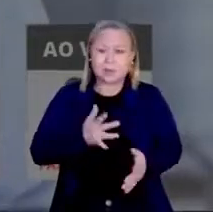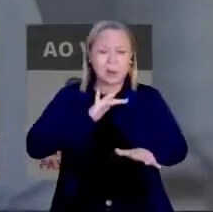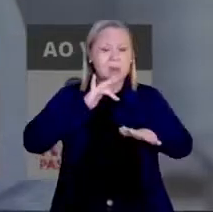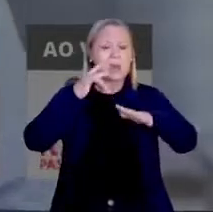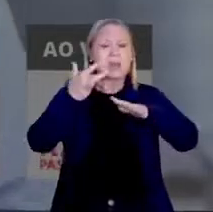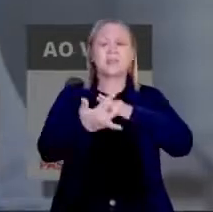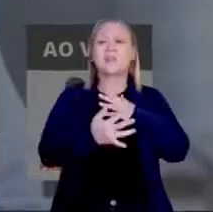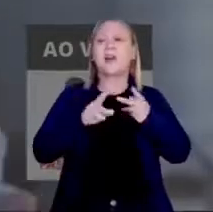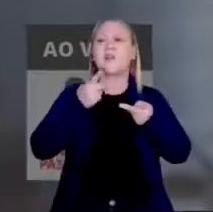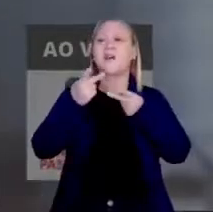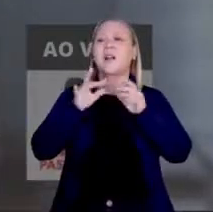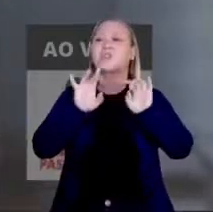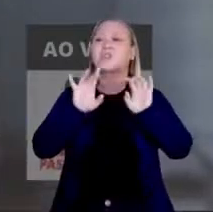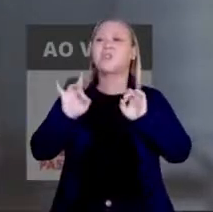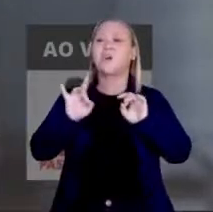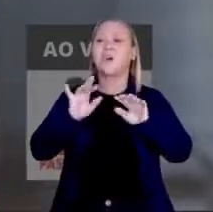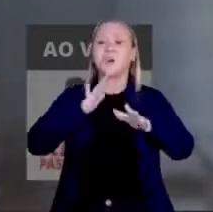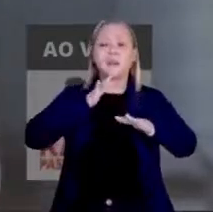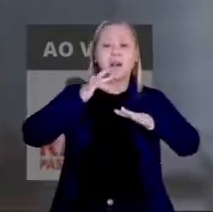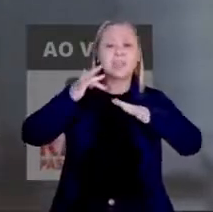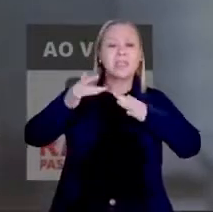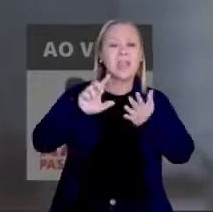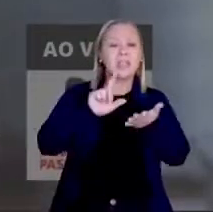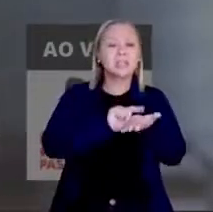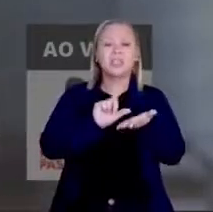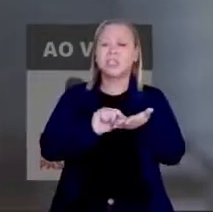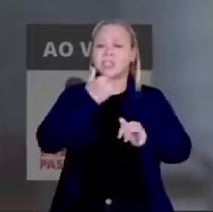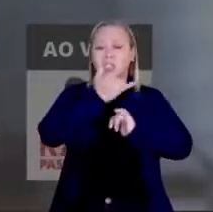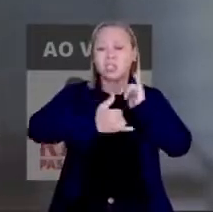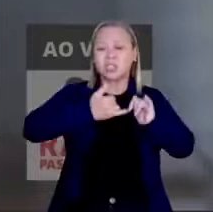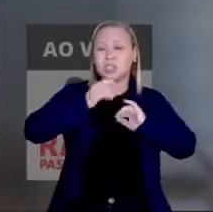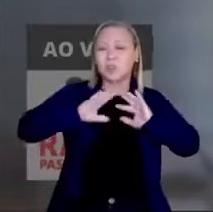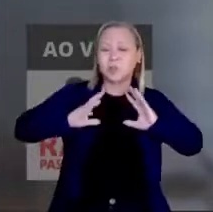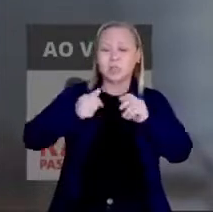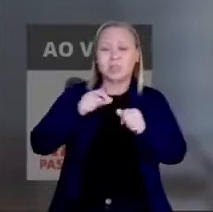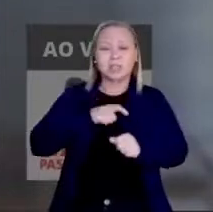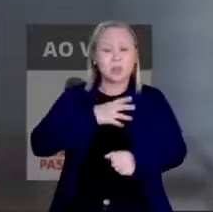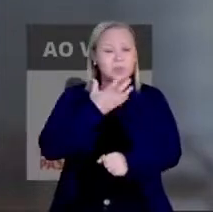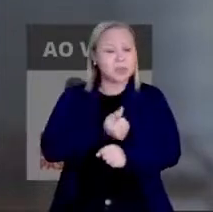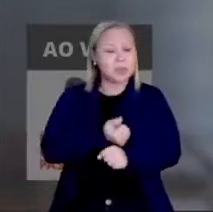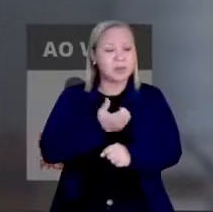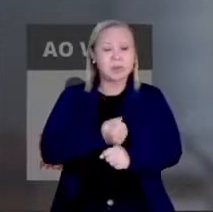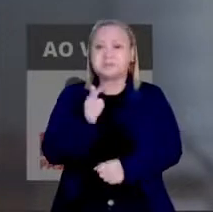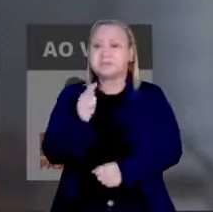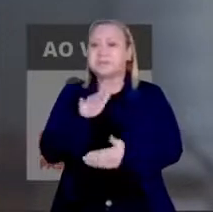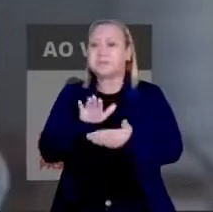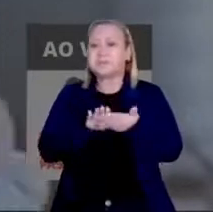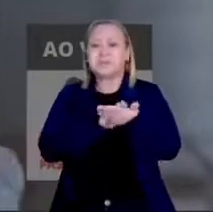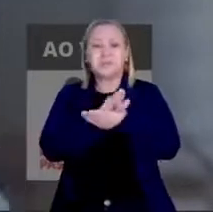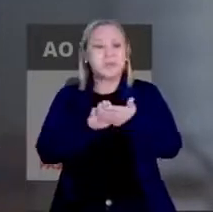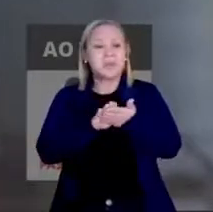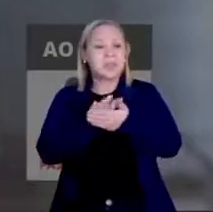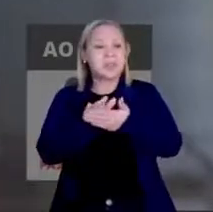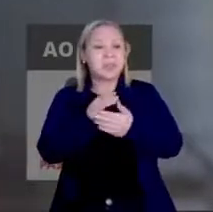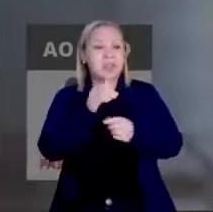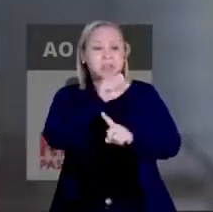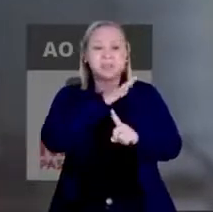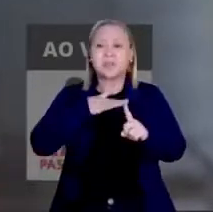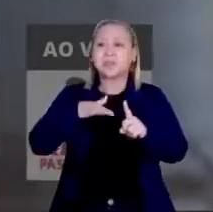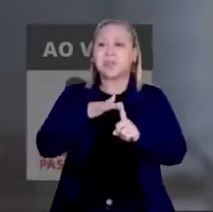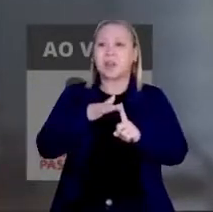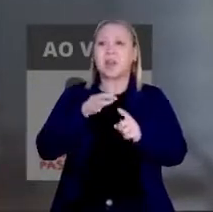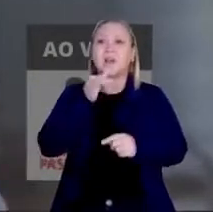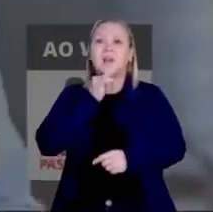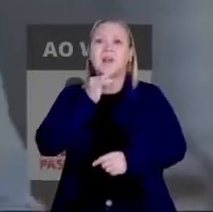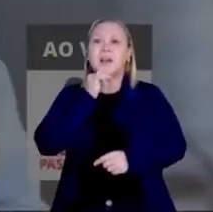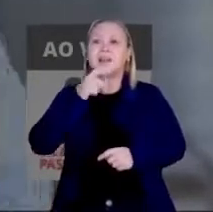você pergunta para mim, eu falei, eu não sei, eu vou juntar os internautas desse país, eu vou juntar as pessoas que entendem disso e nós, então,